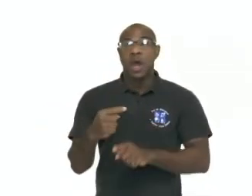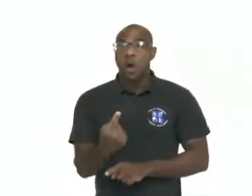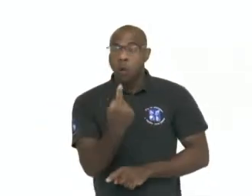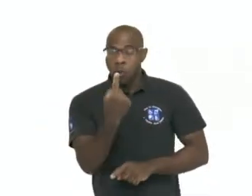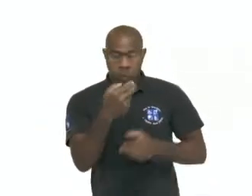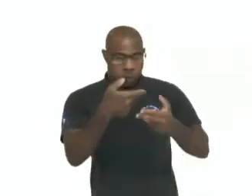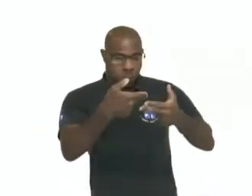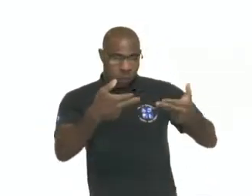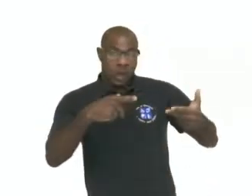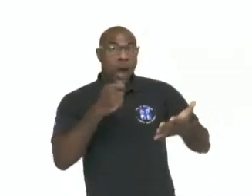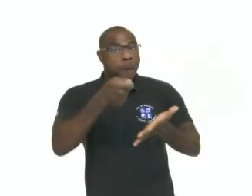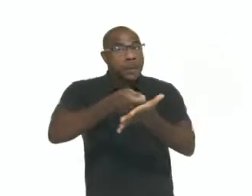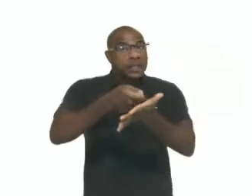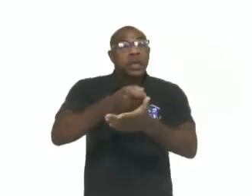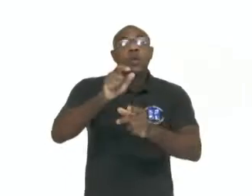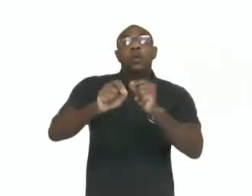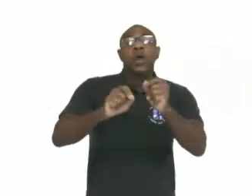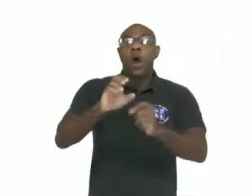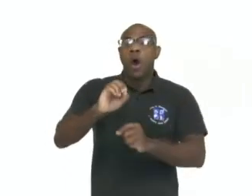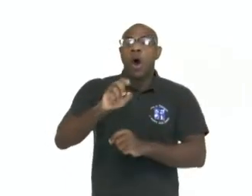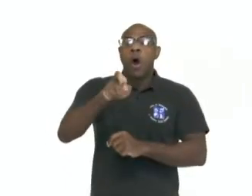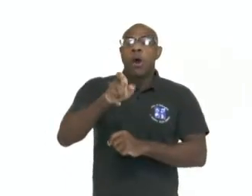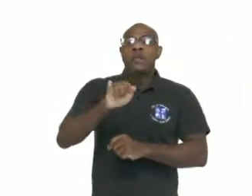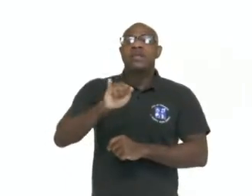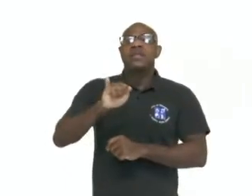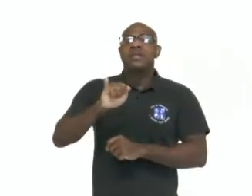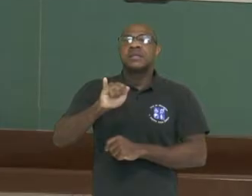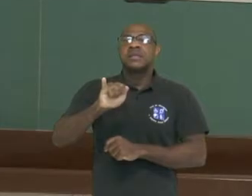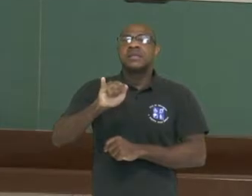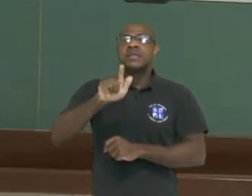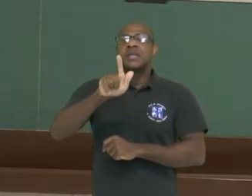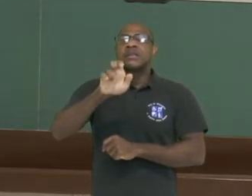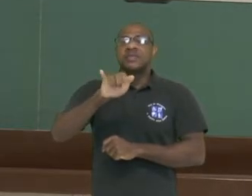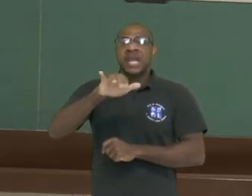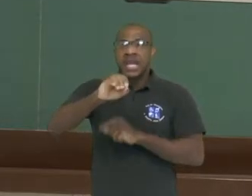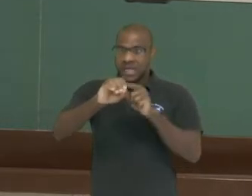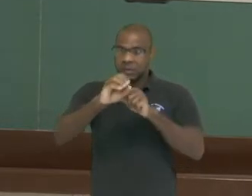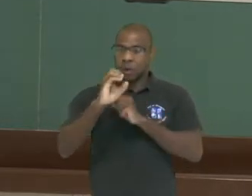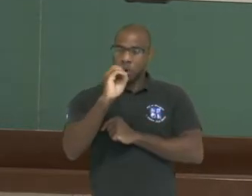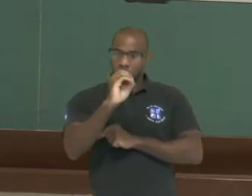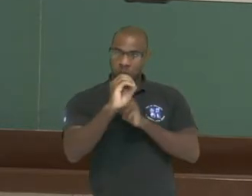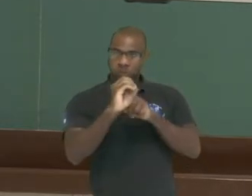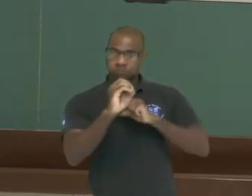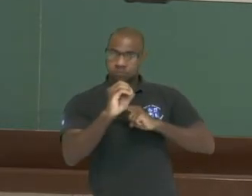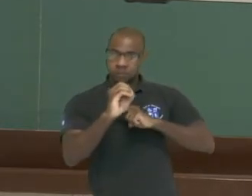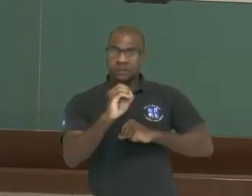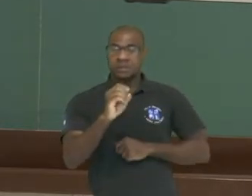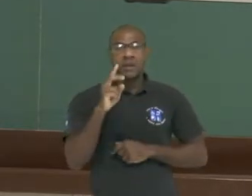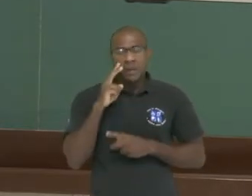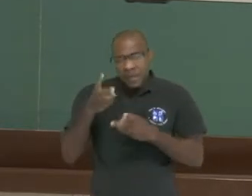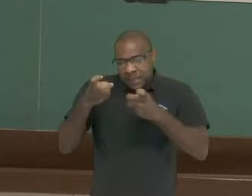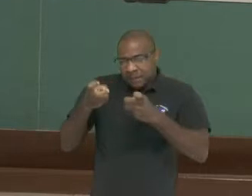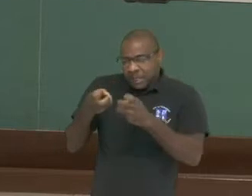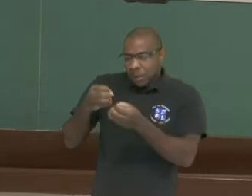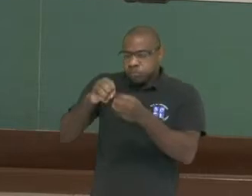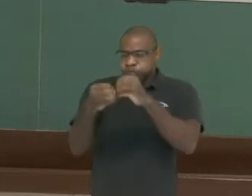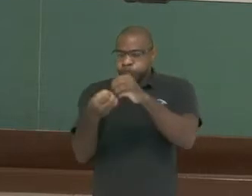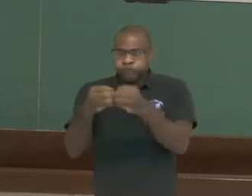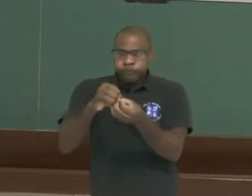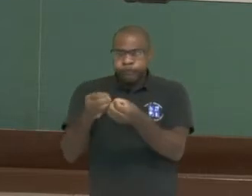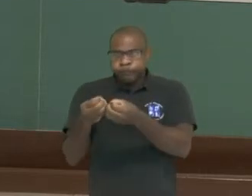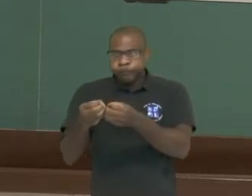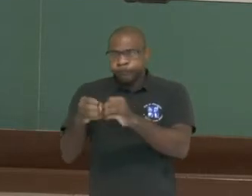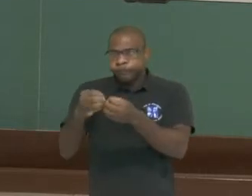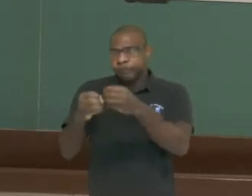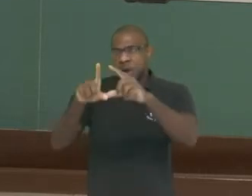elementos será obrigatoriamente o oxigênio. Então, quando você for olhar uma fórmula química, uma fórmula molecular de um óxido,